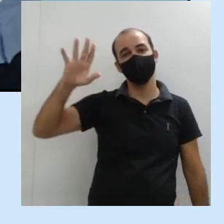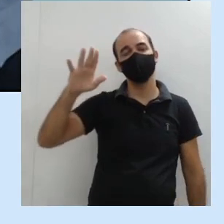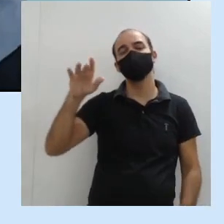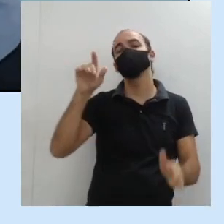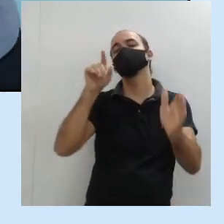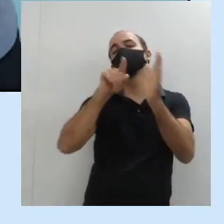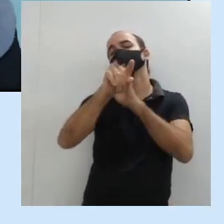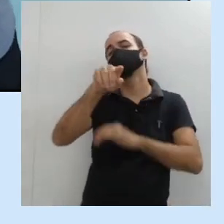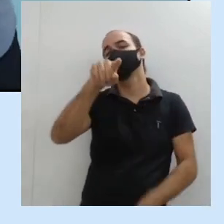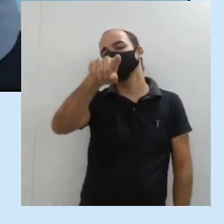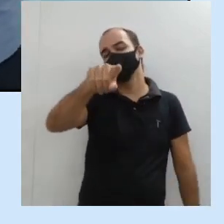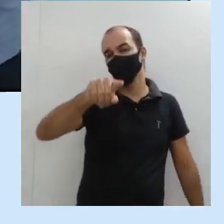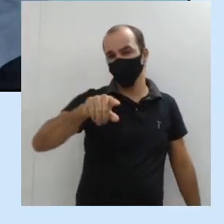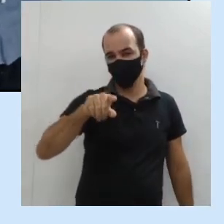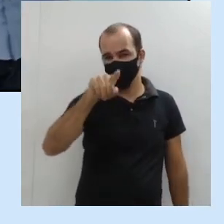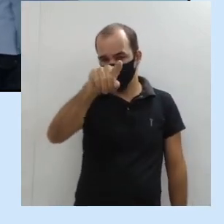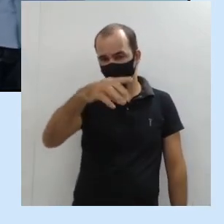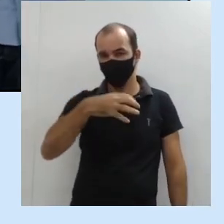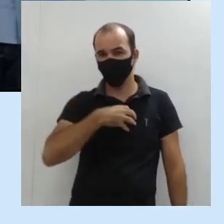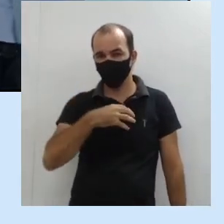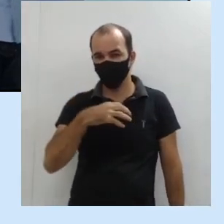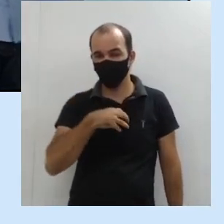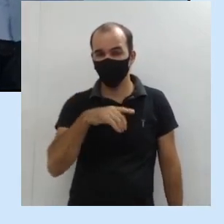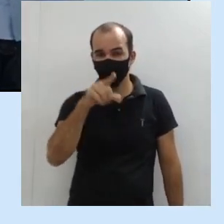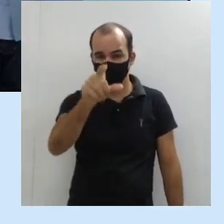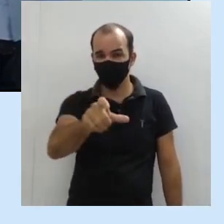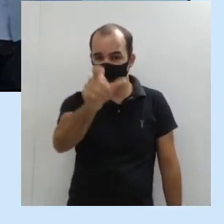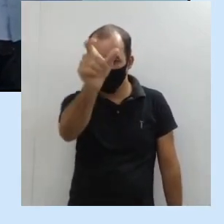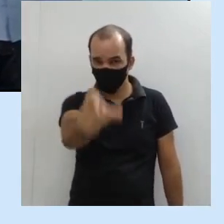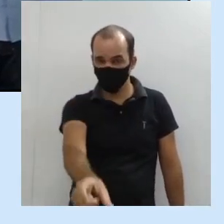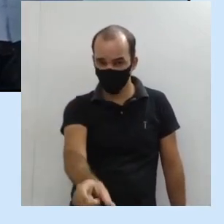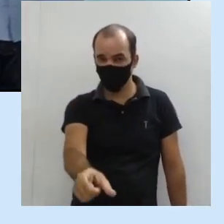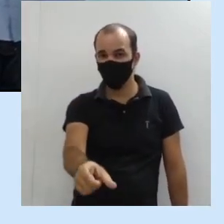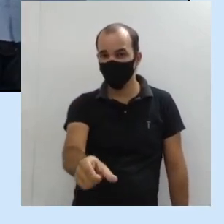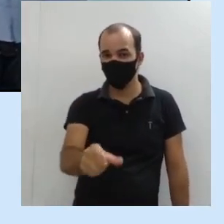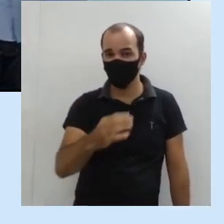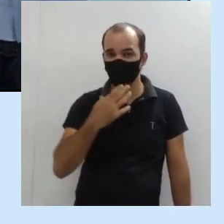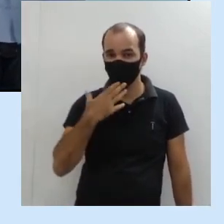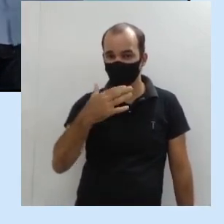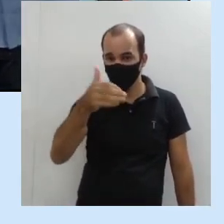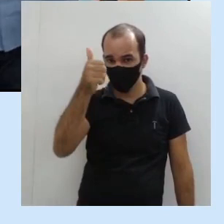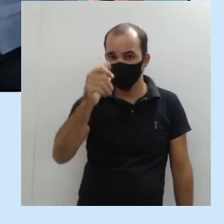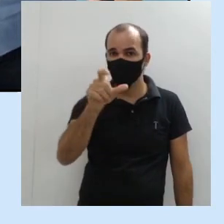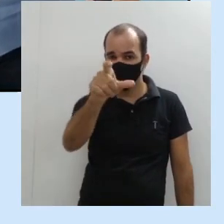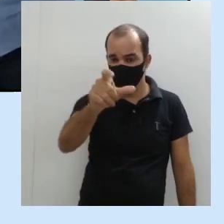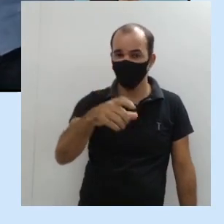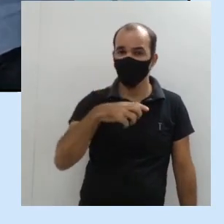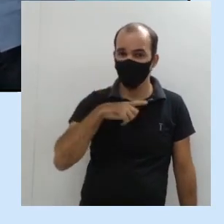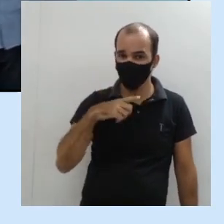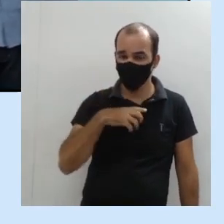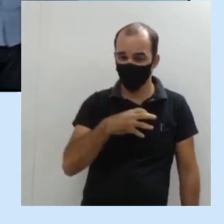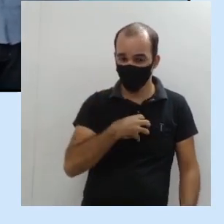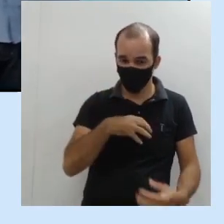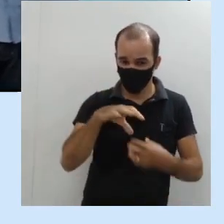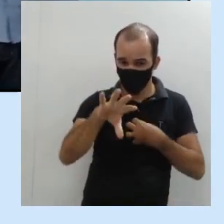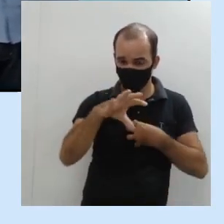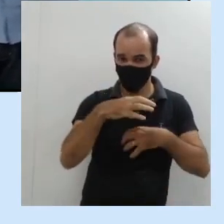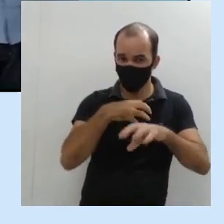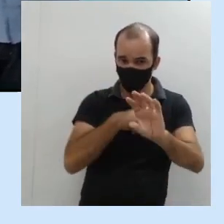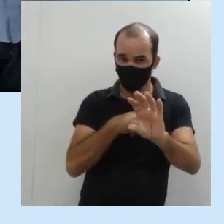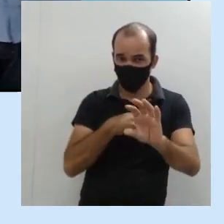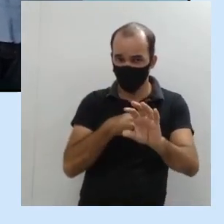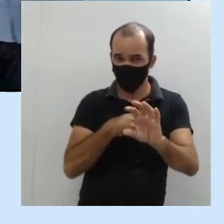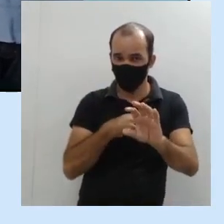você? Você realmente é uma pessoa que faz a diferença? Por você estar nesse mundo que pode estar assim